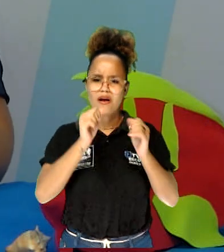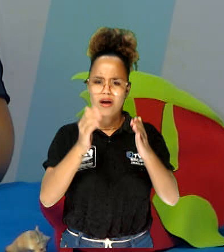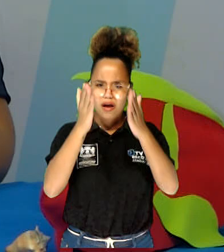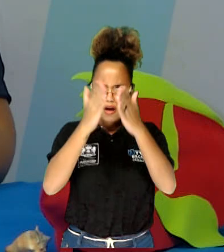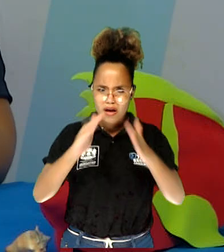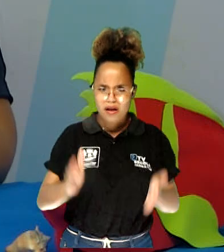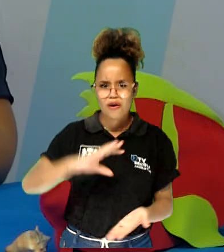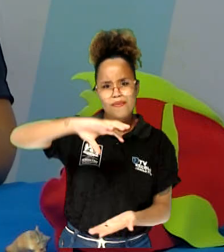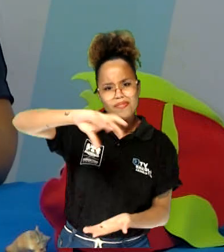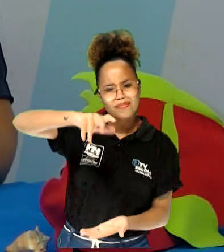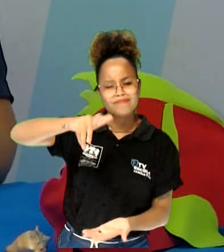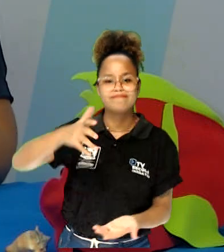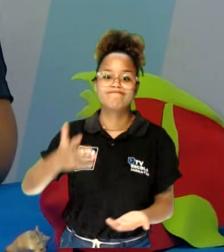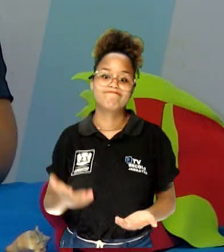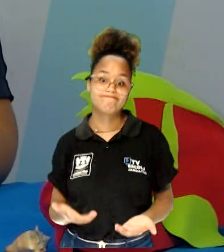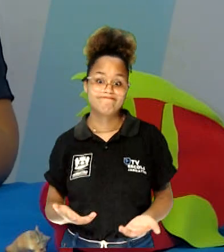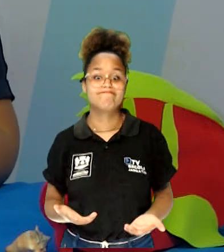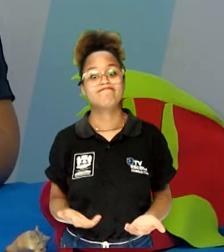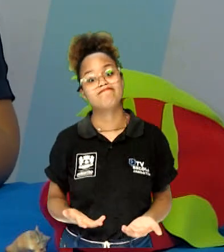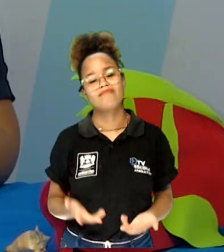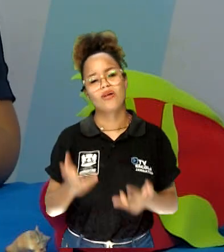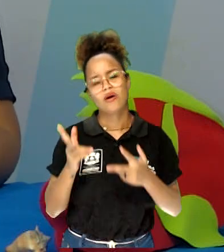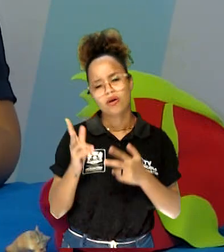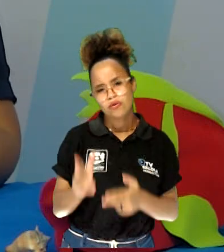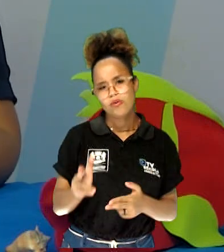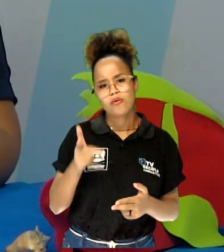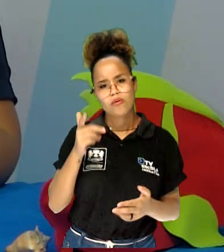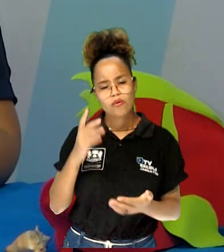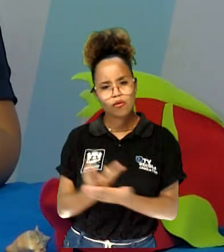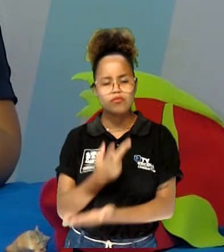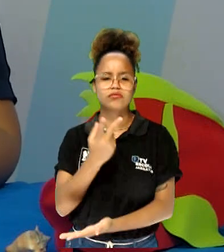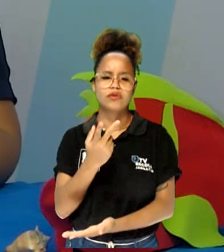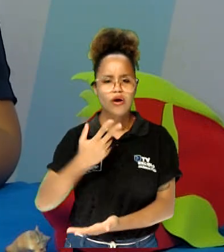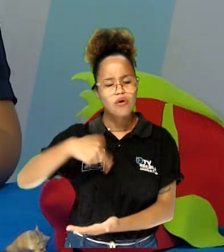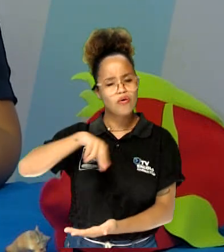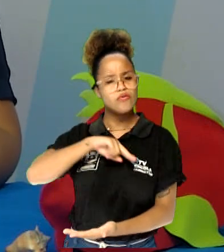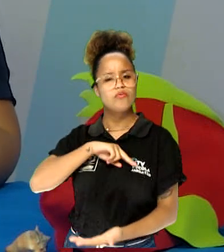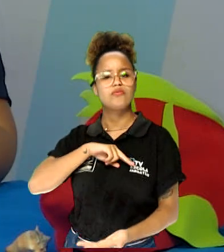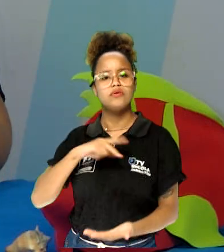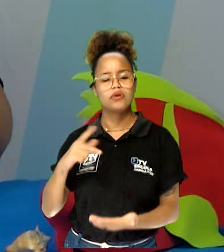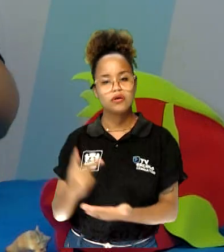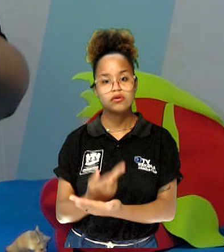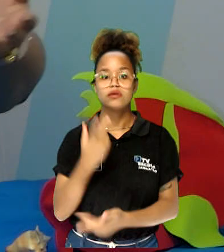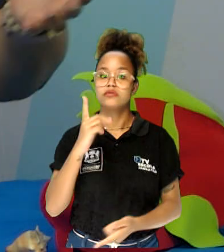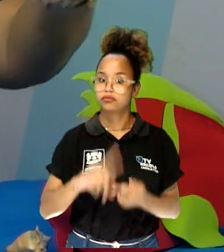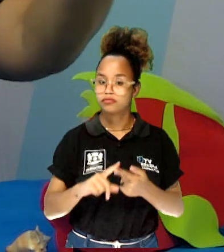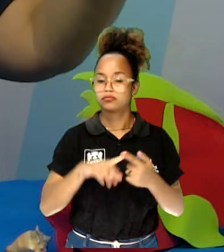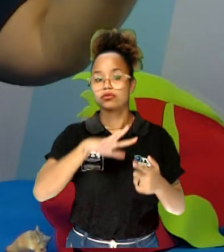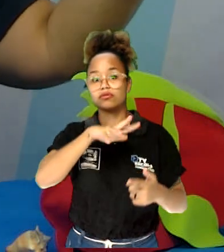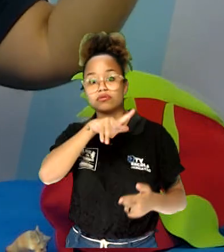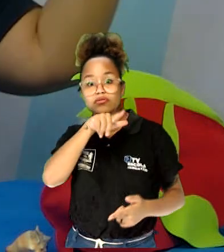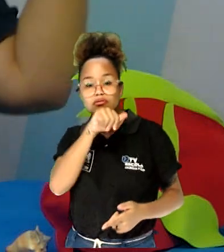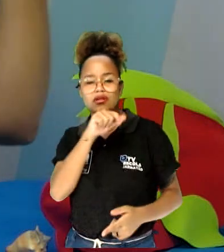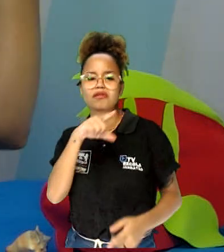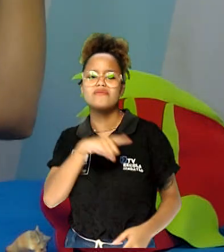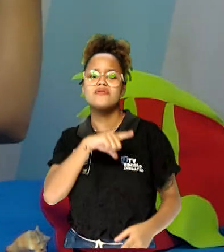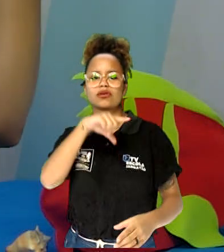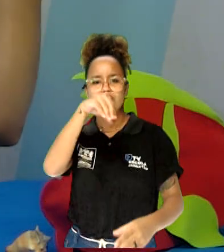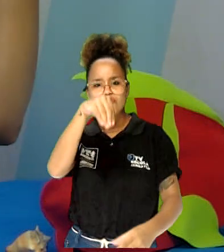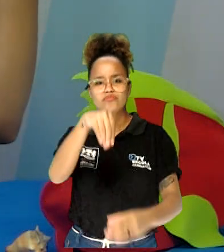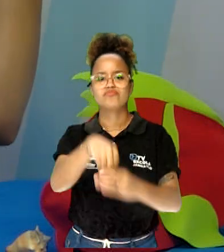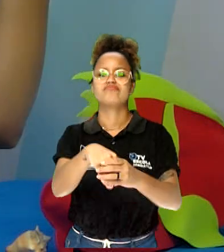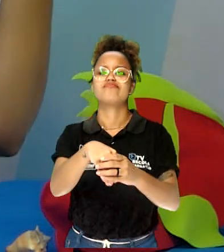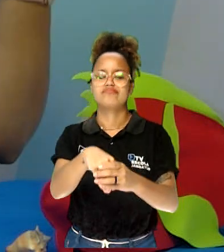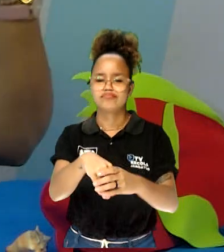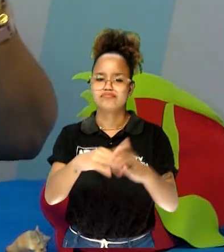garrafa engancha no seu pé. Do mesmo jeito que acontece conosco, acontece com os animais que estão